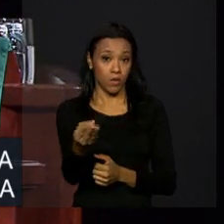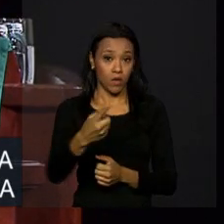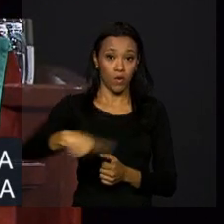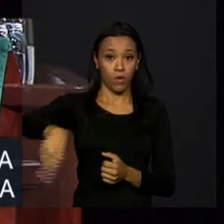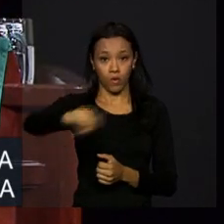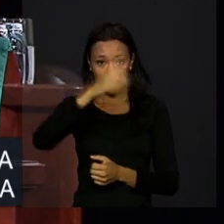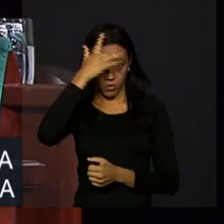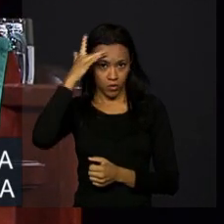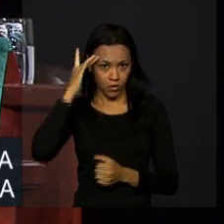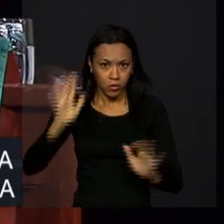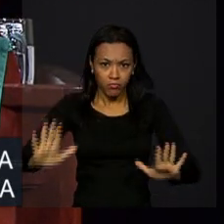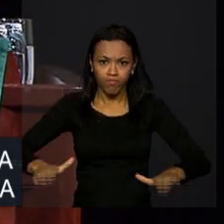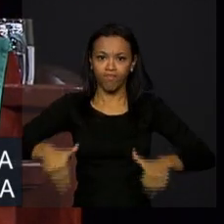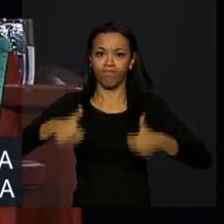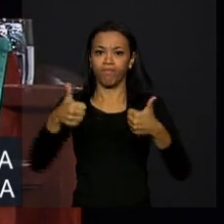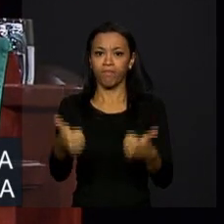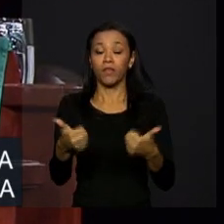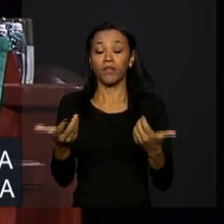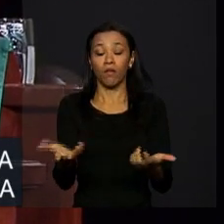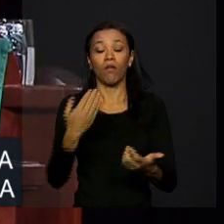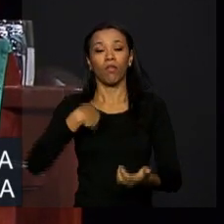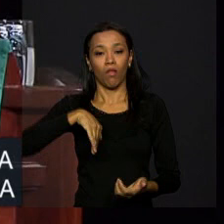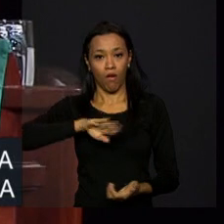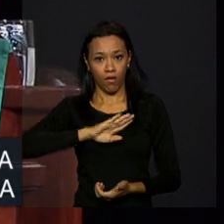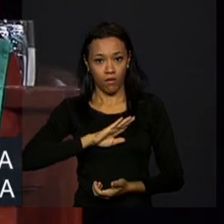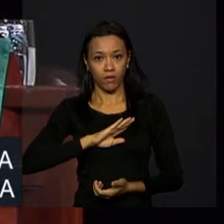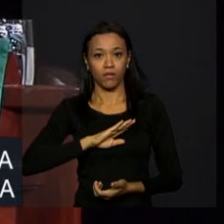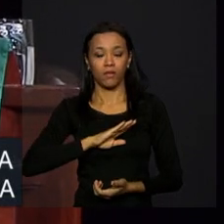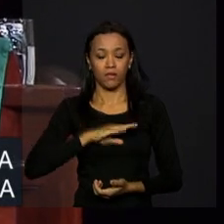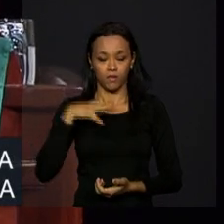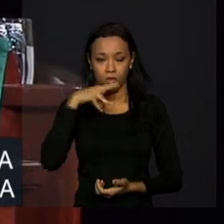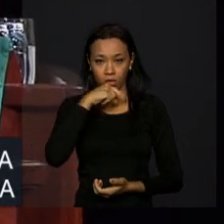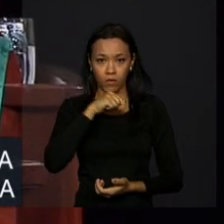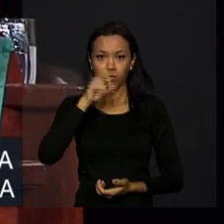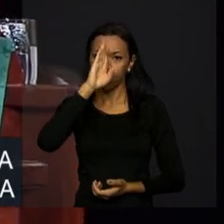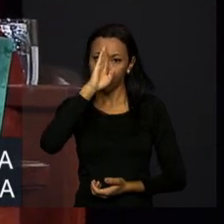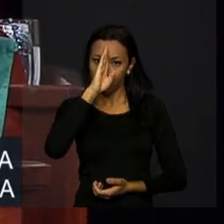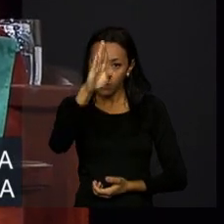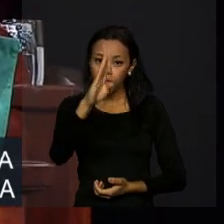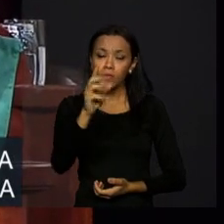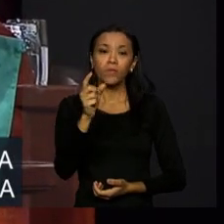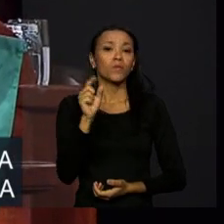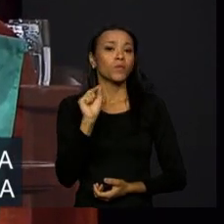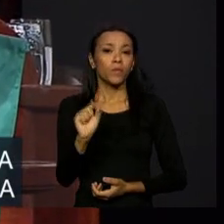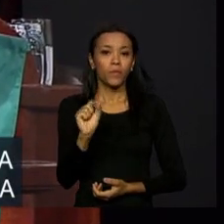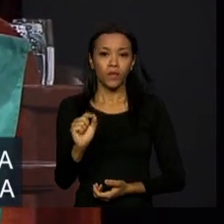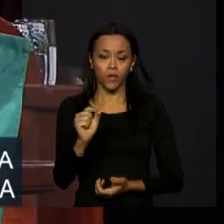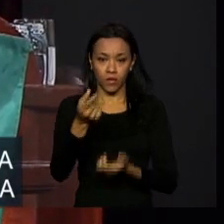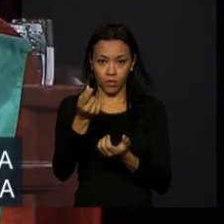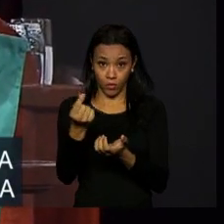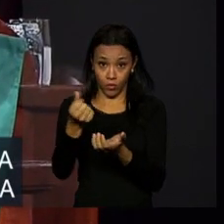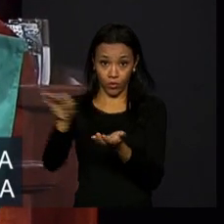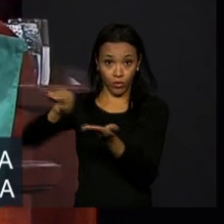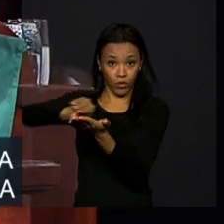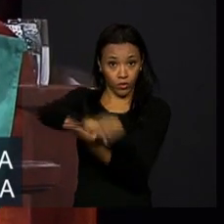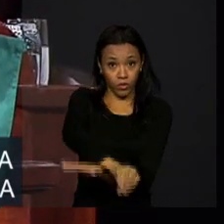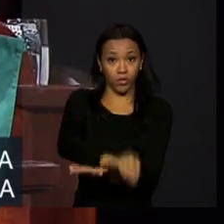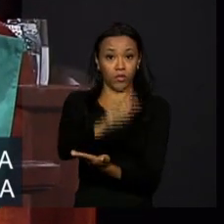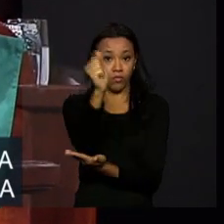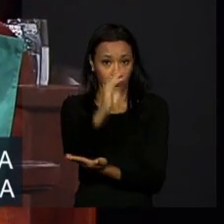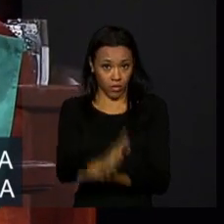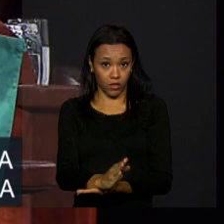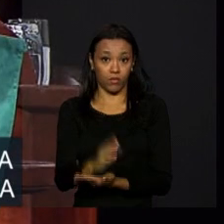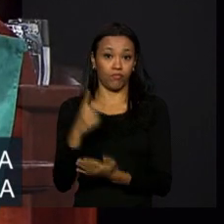pessoas consideramos fundamentais os investimentos suecos no